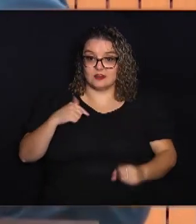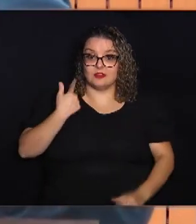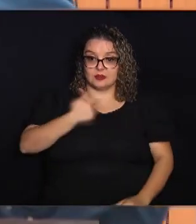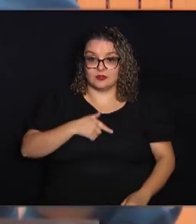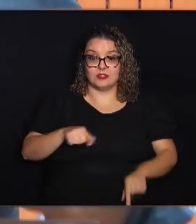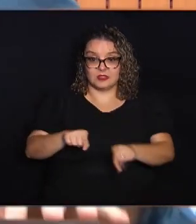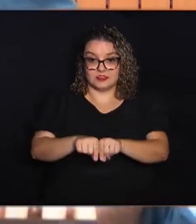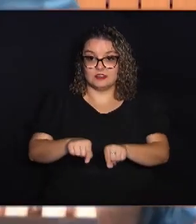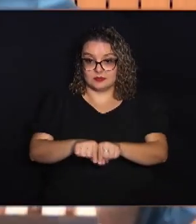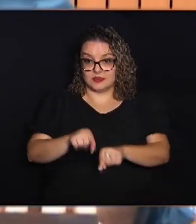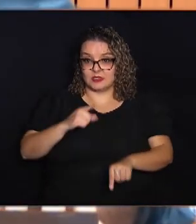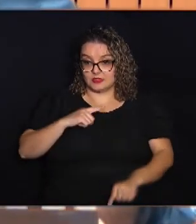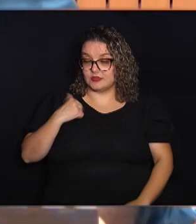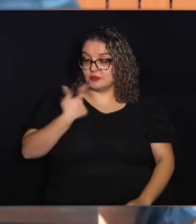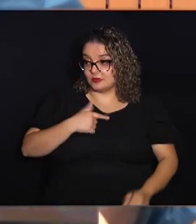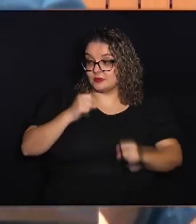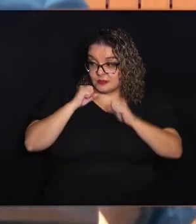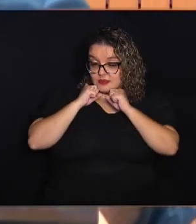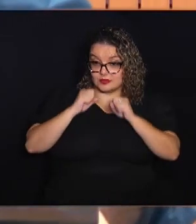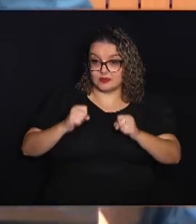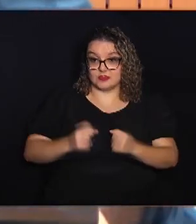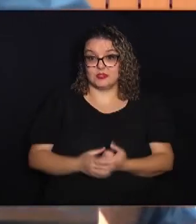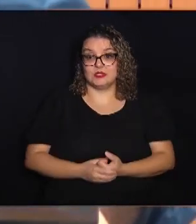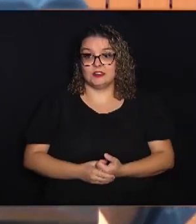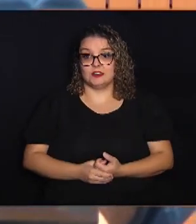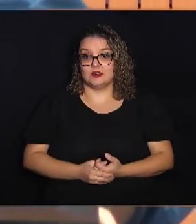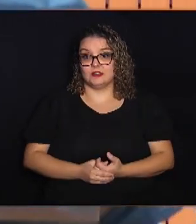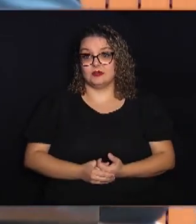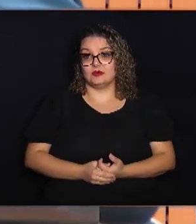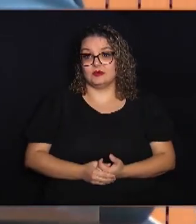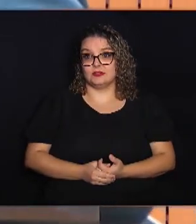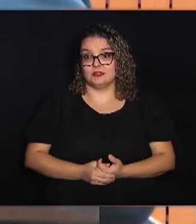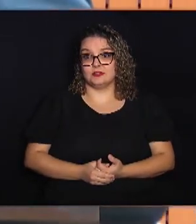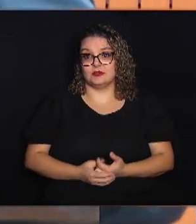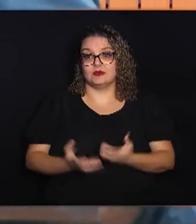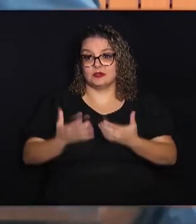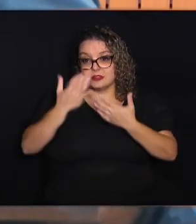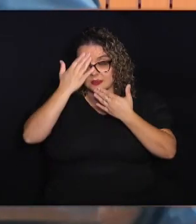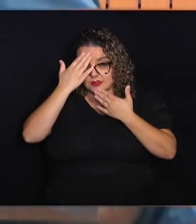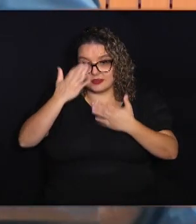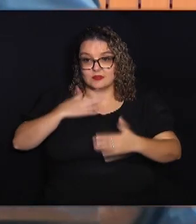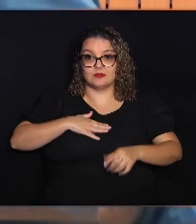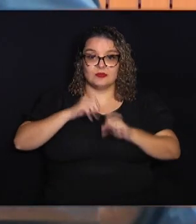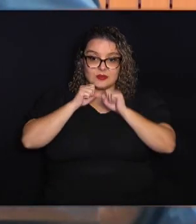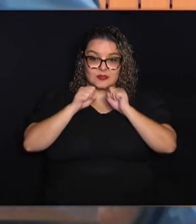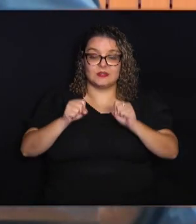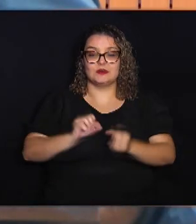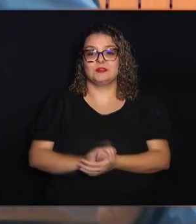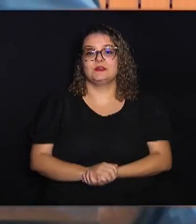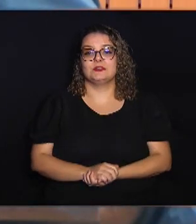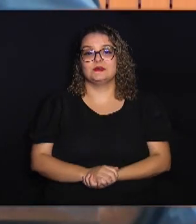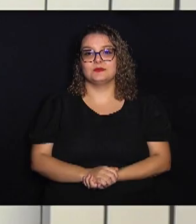também temos nossos assessores. Então, quero agradecer meus assessores.